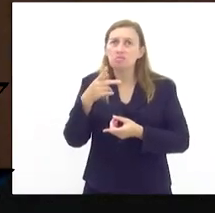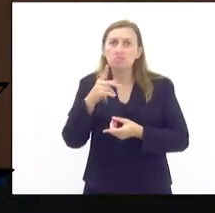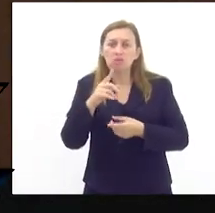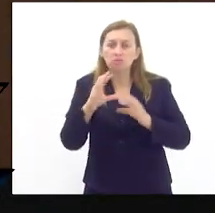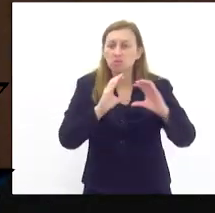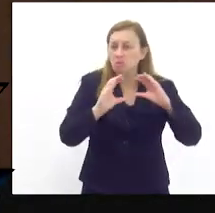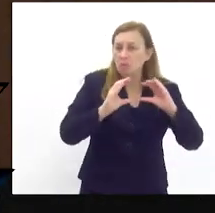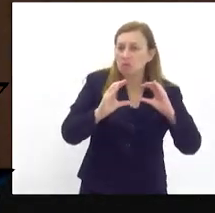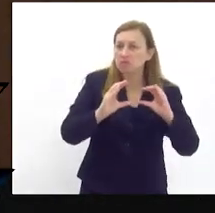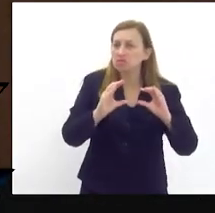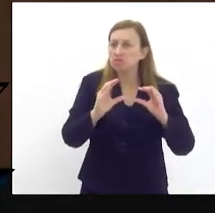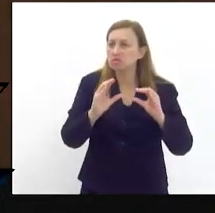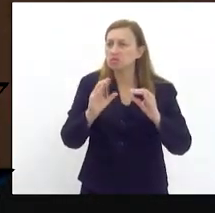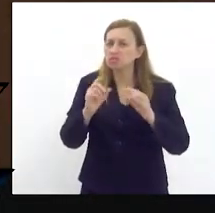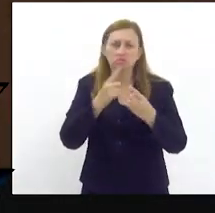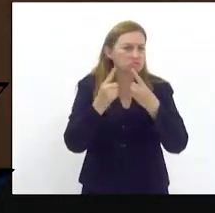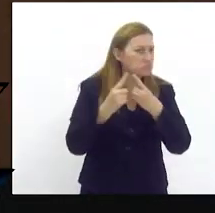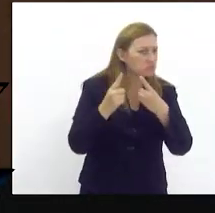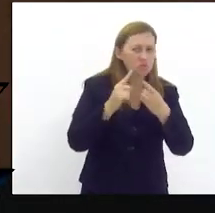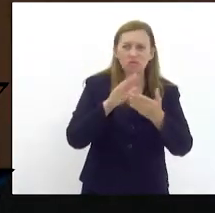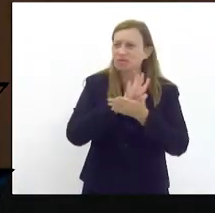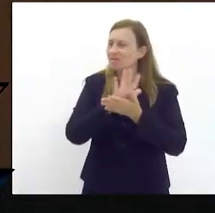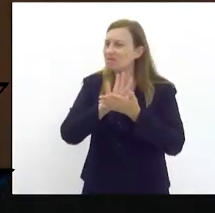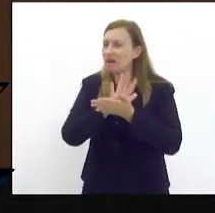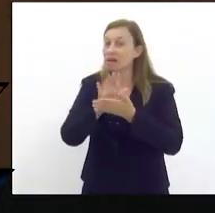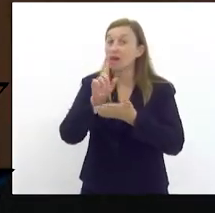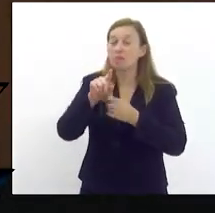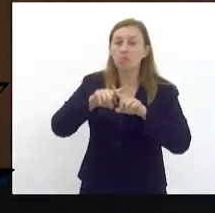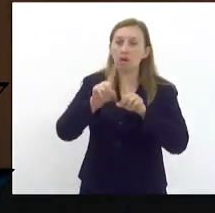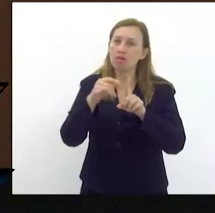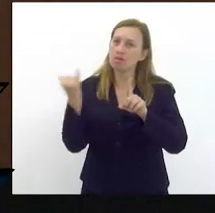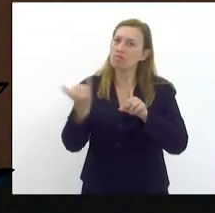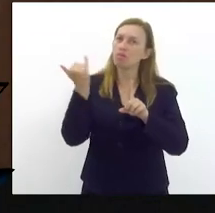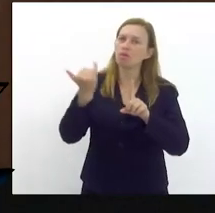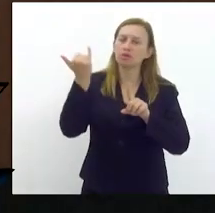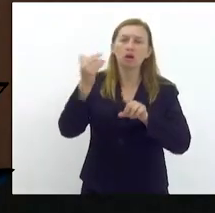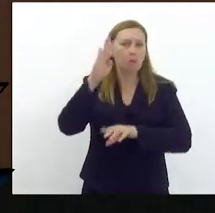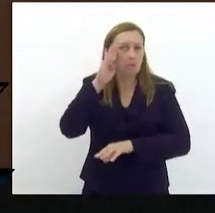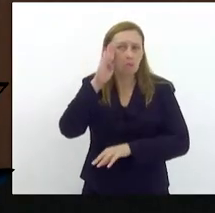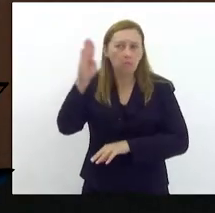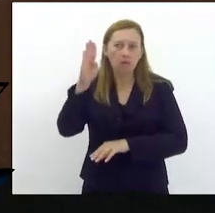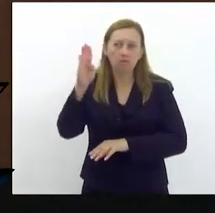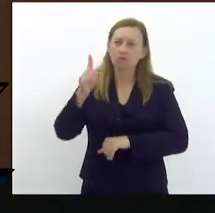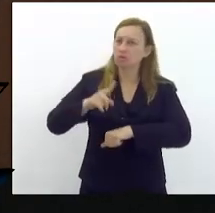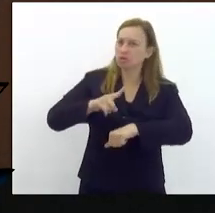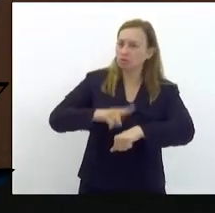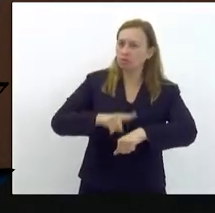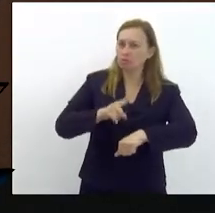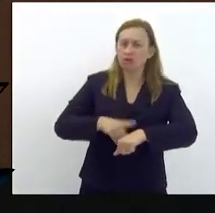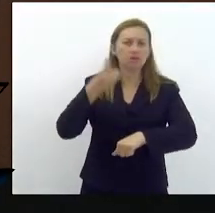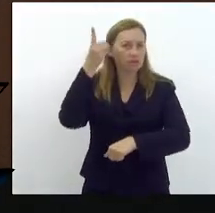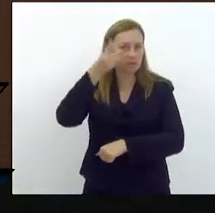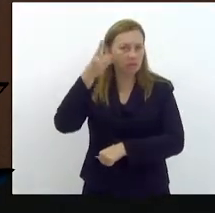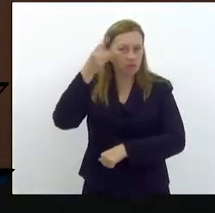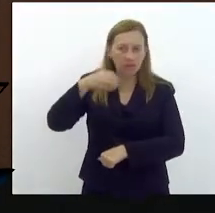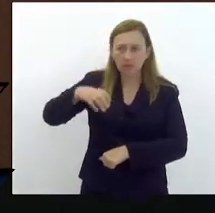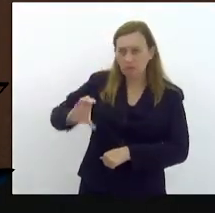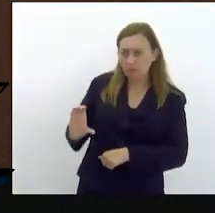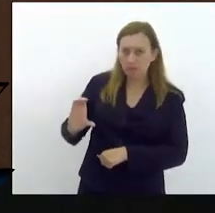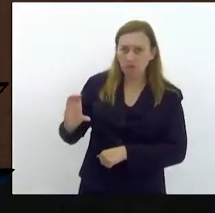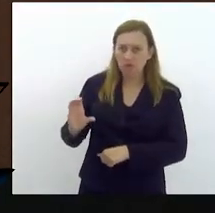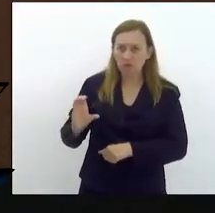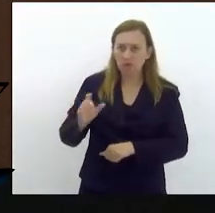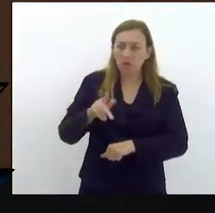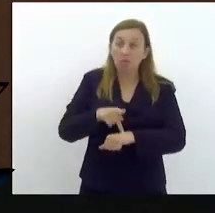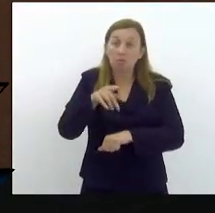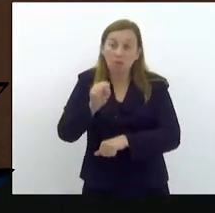comenta é um assunto que não se discute e é de suma importância Principalmente nesse momento deputado Carlos Mickey do